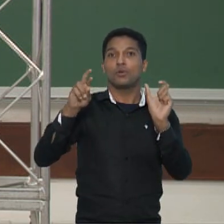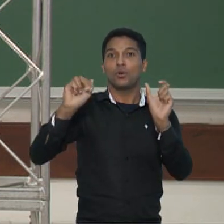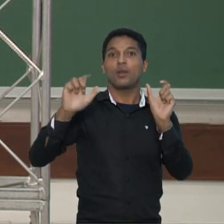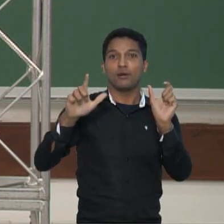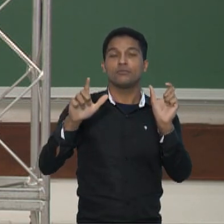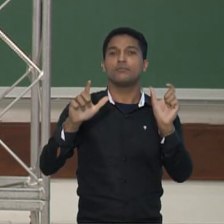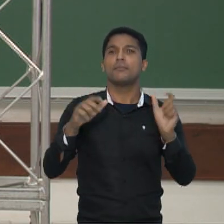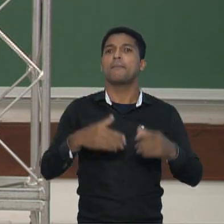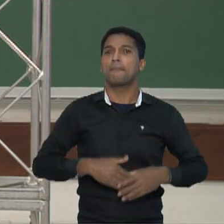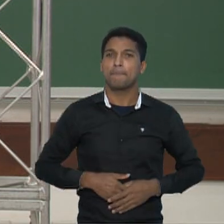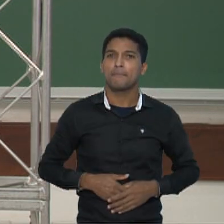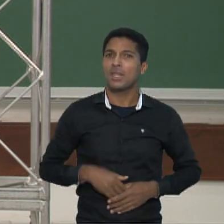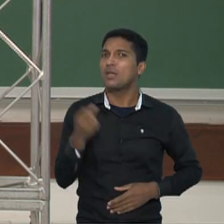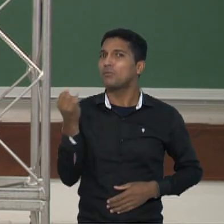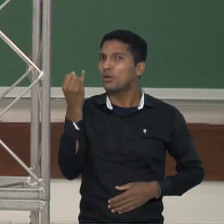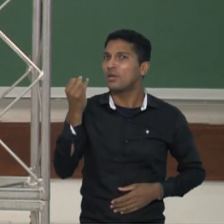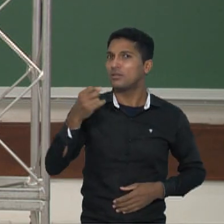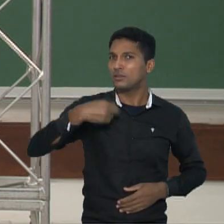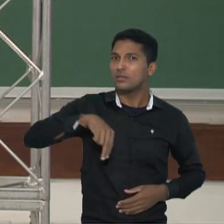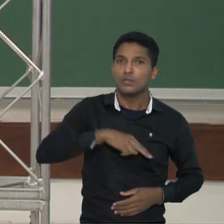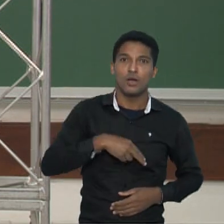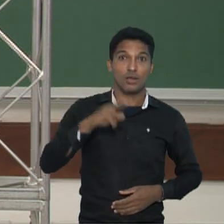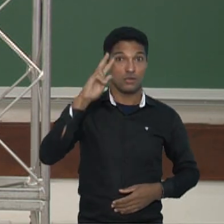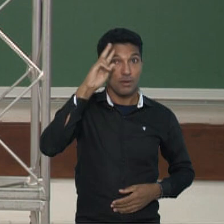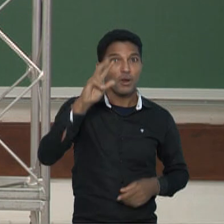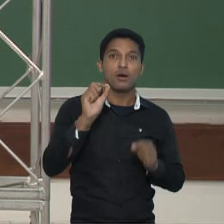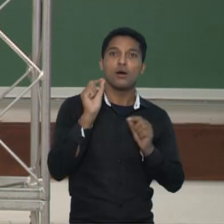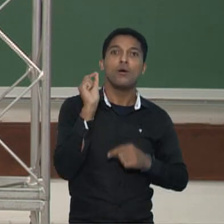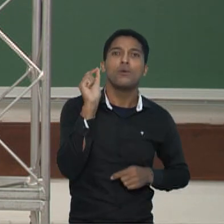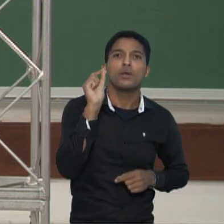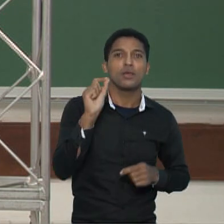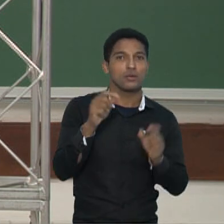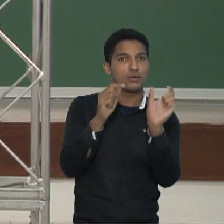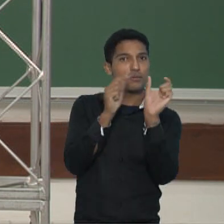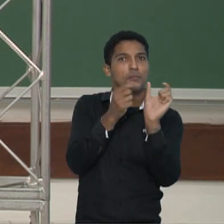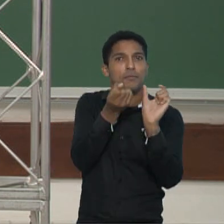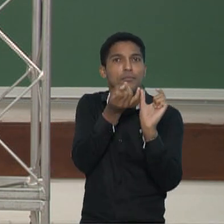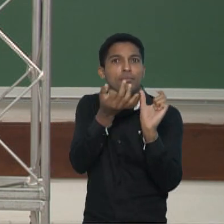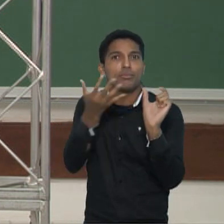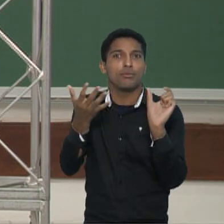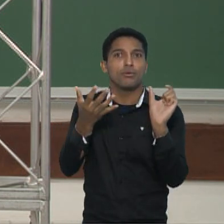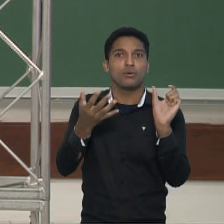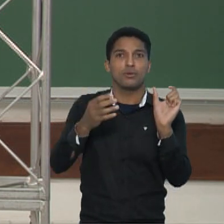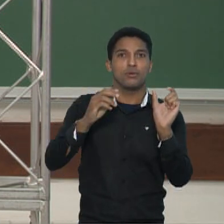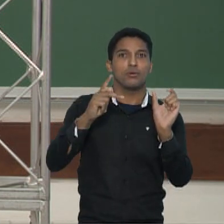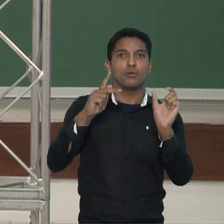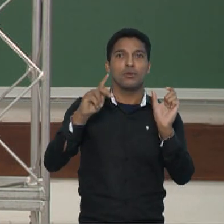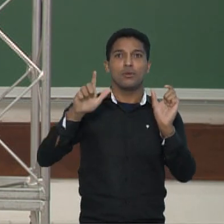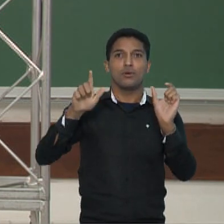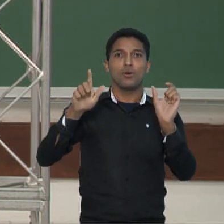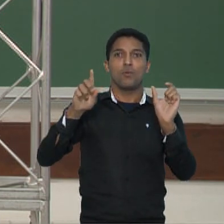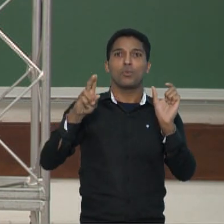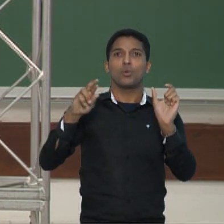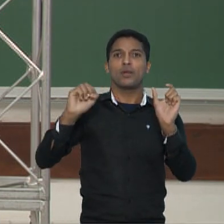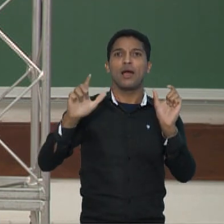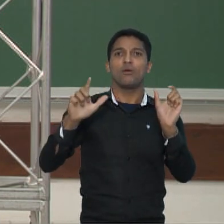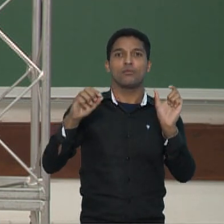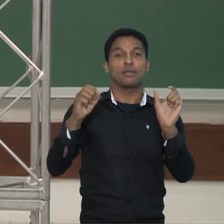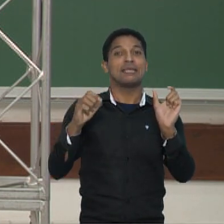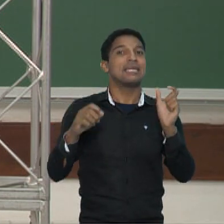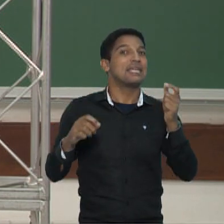nós lembrarmos? Plural em inglês, como plural em português, eles têm algumas coisas